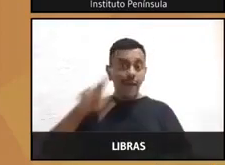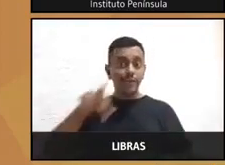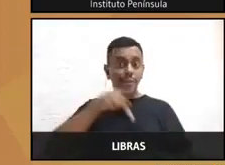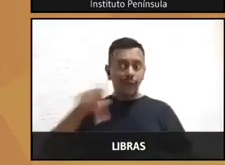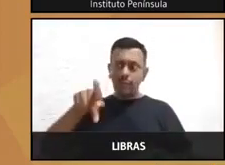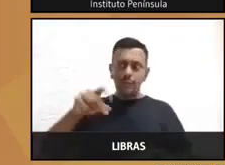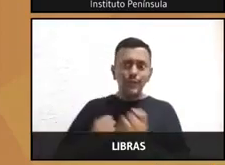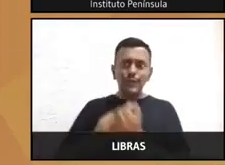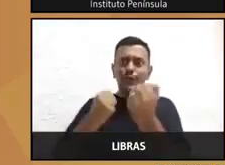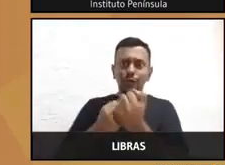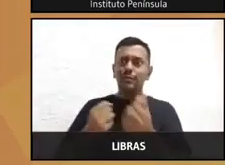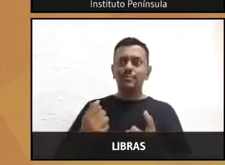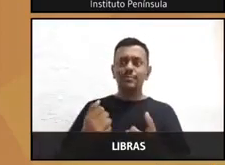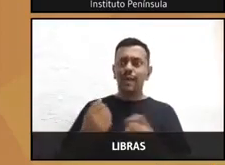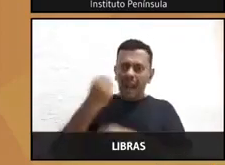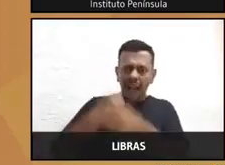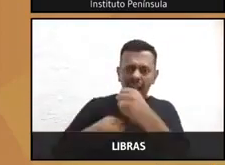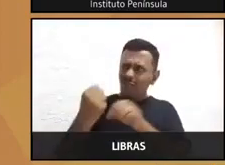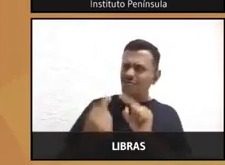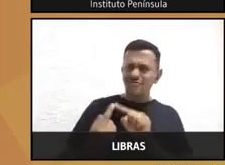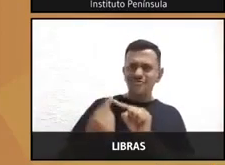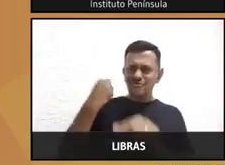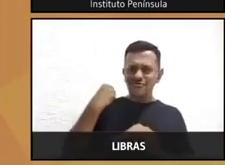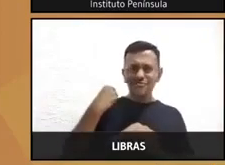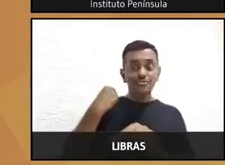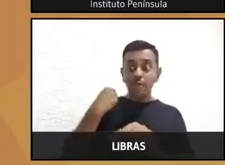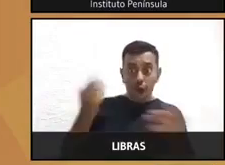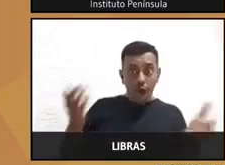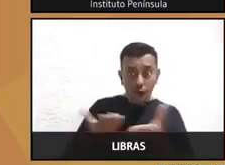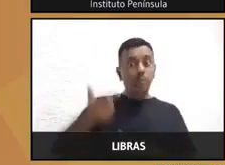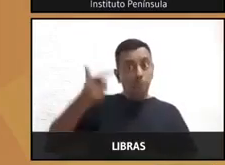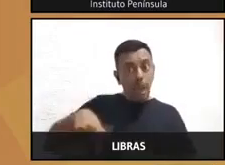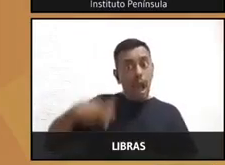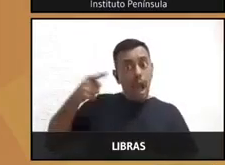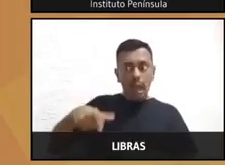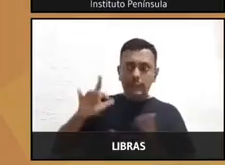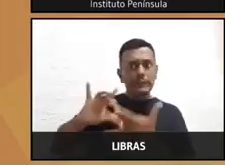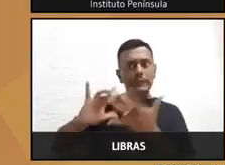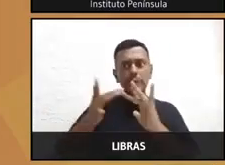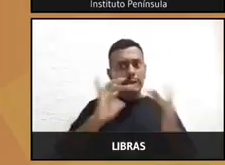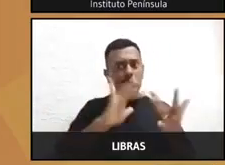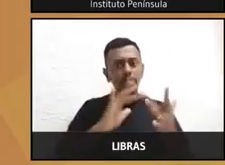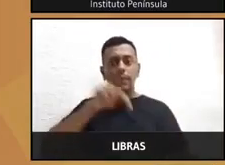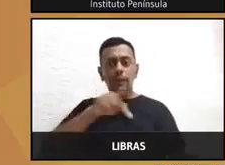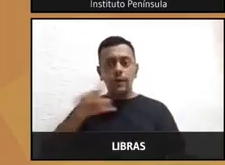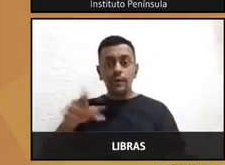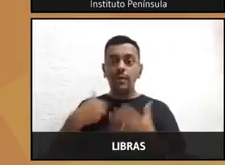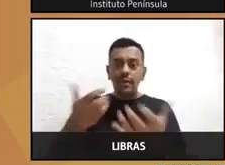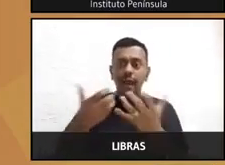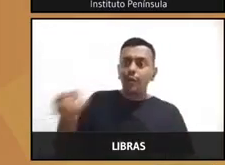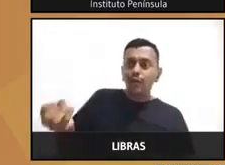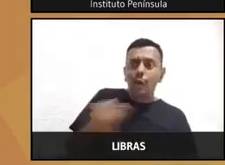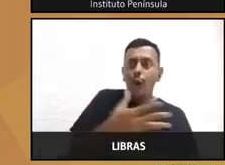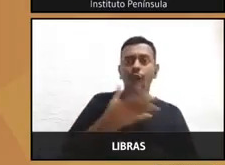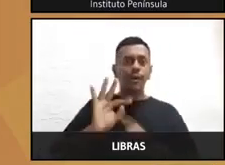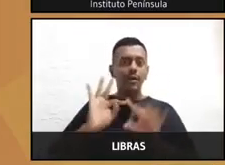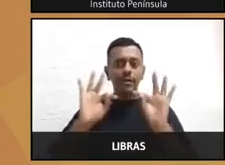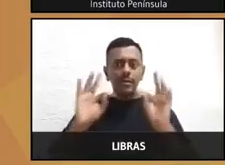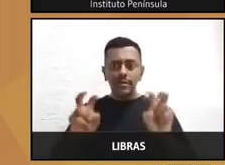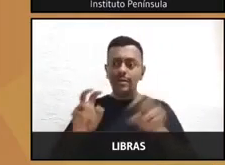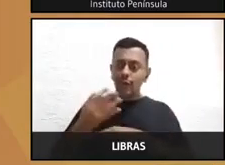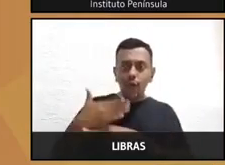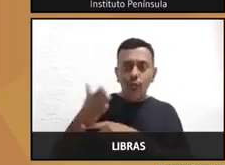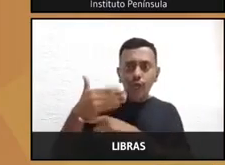anos anteriores. Então, eles estão tentando se familiarizar com as novas tecnologias. Isso é muito positivo. O que podemos